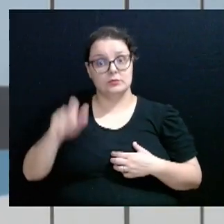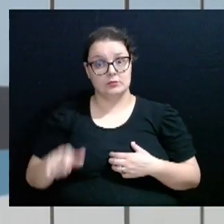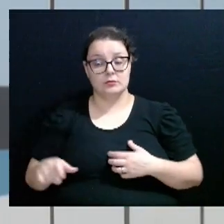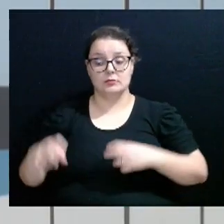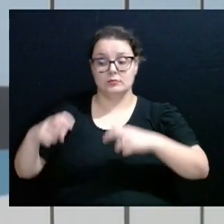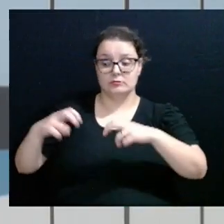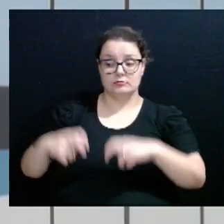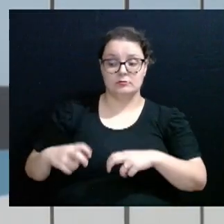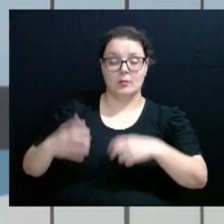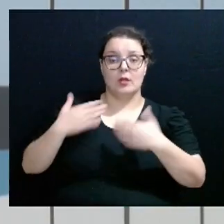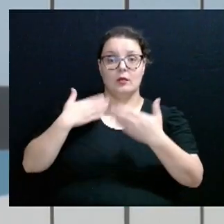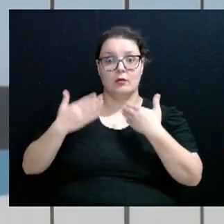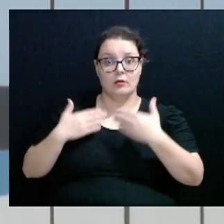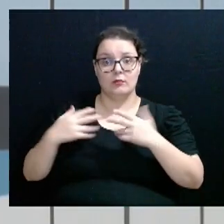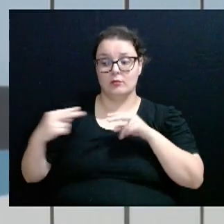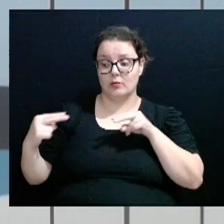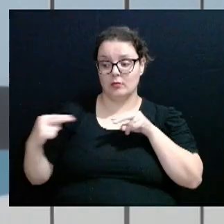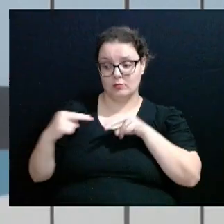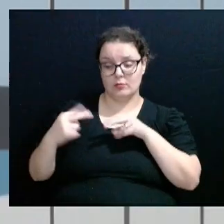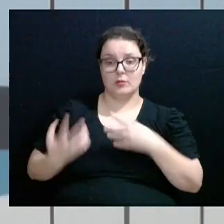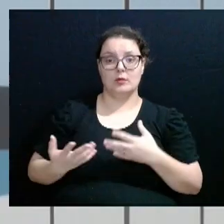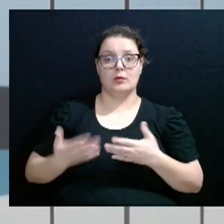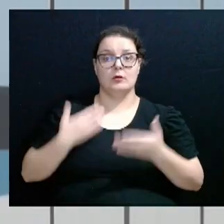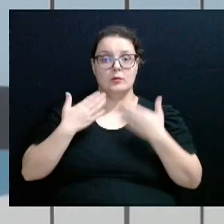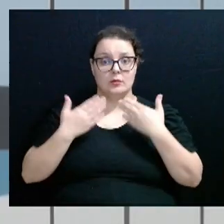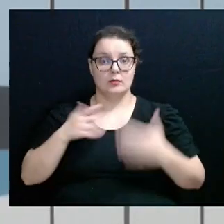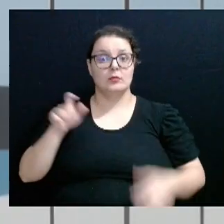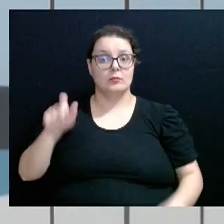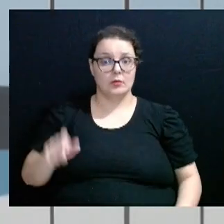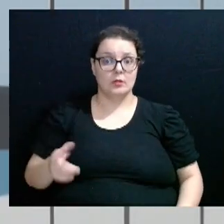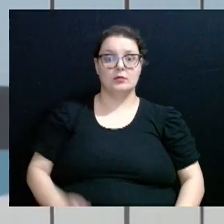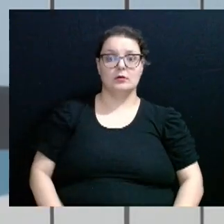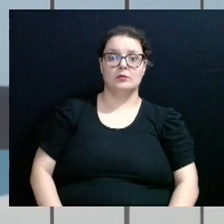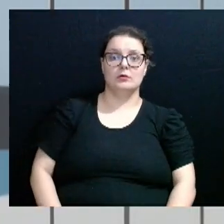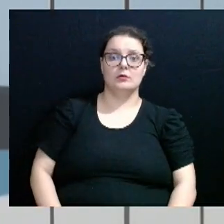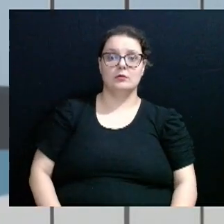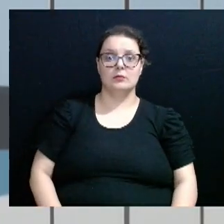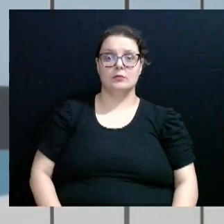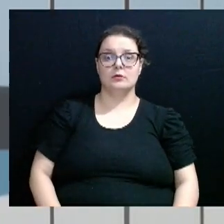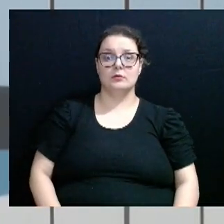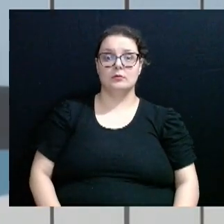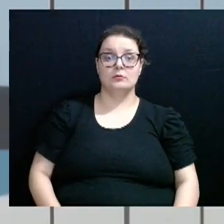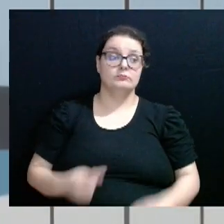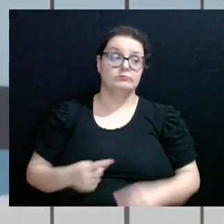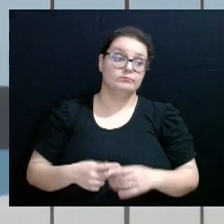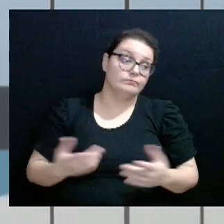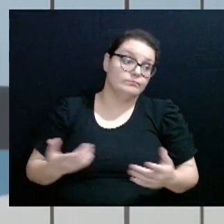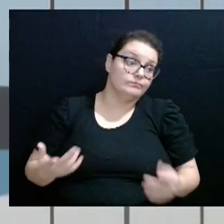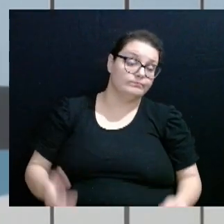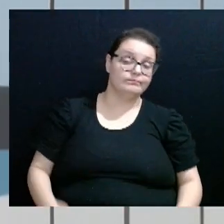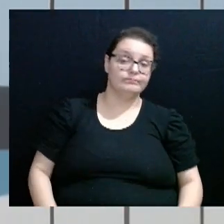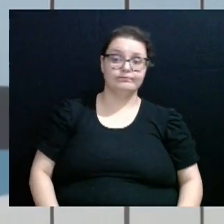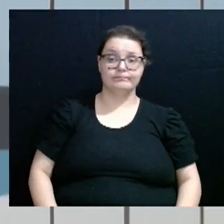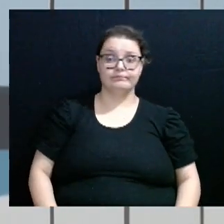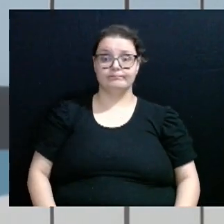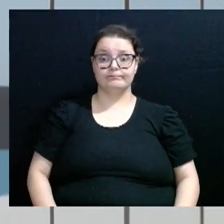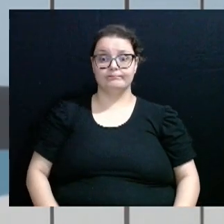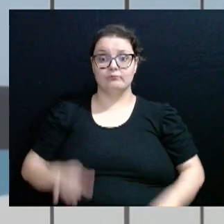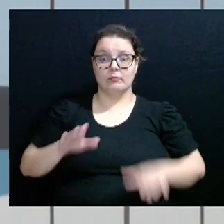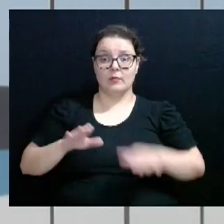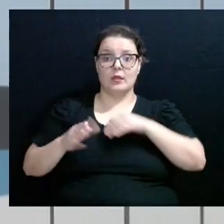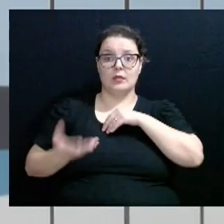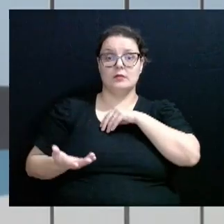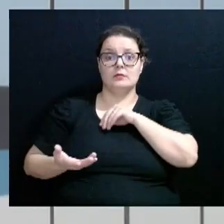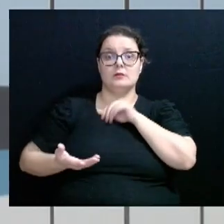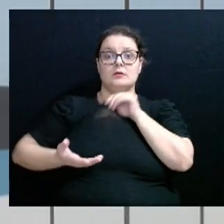olhe olho no olho para conversar com essa pessoa, porque às vezes a gente consegue trazer um ponto de vista diferente